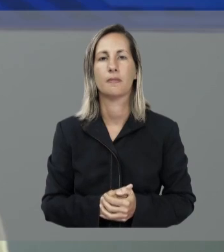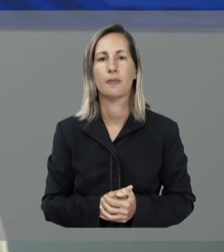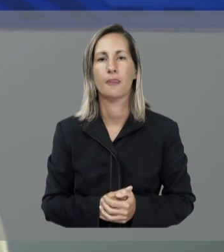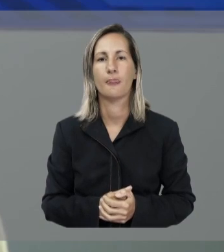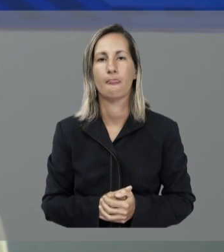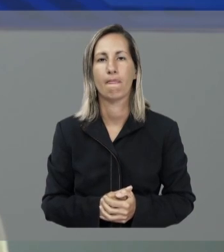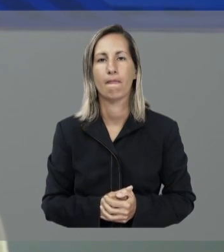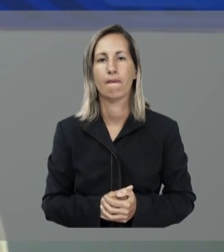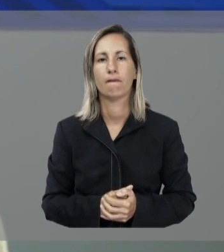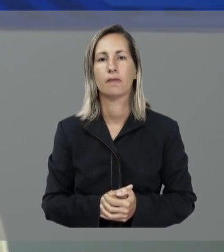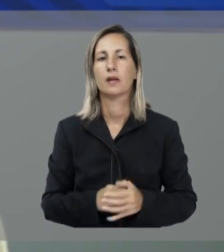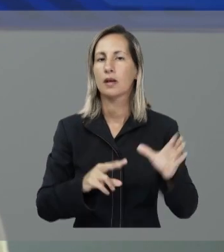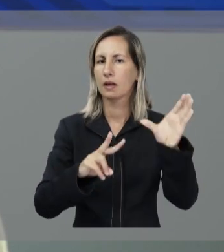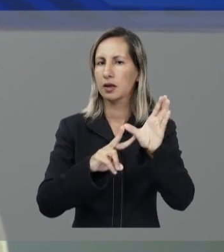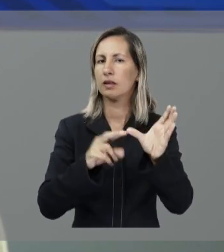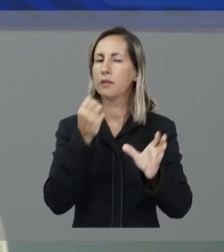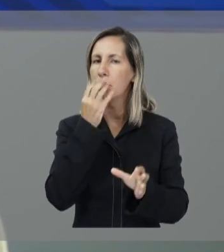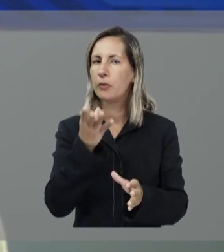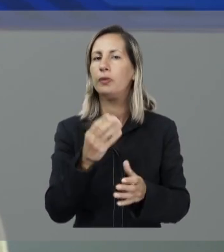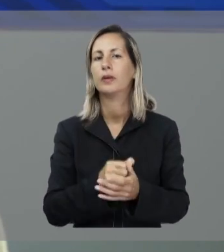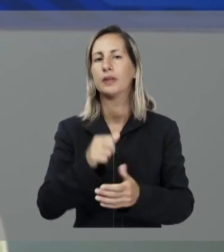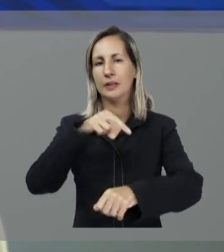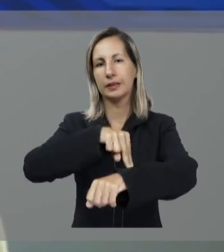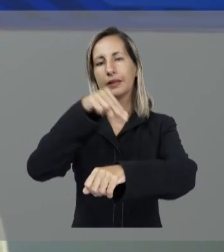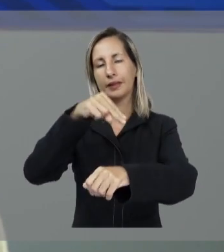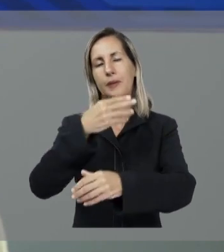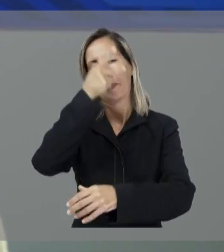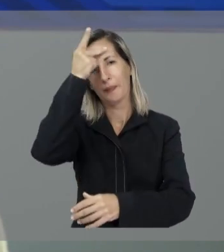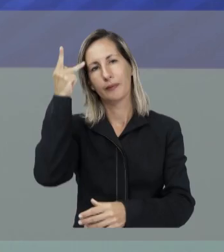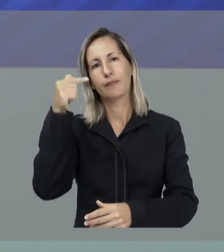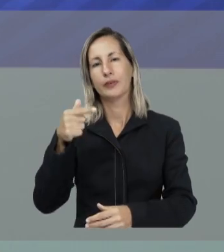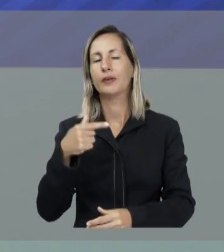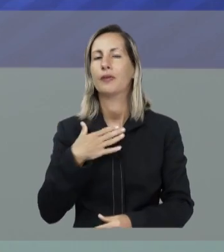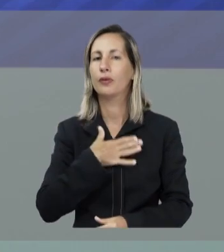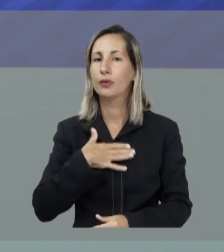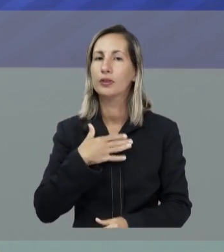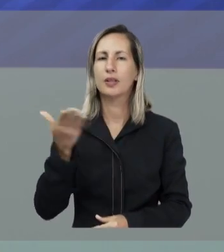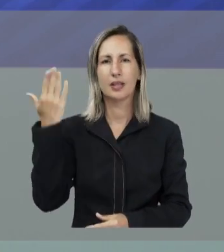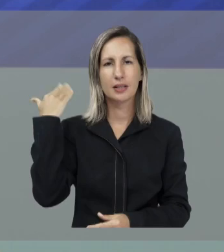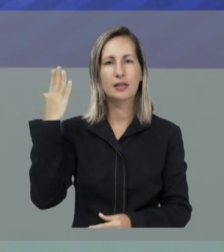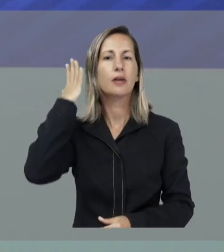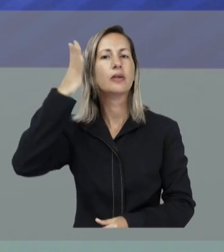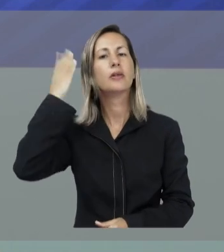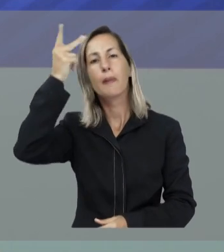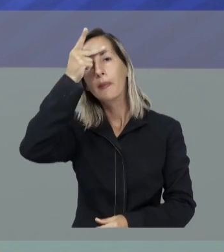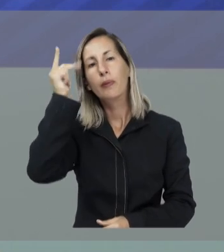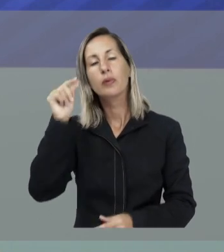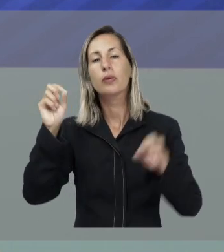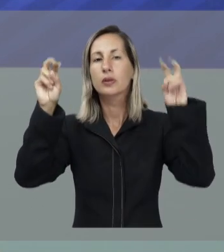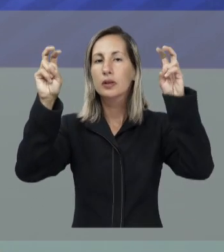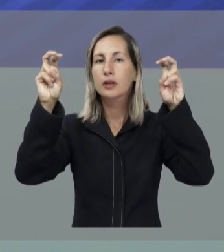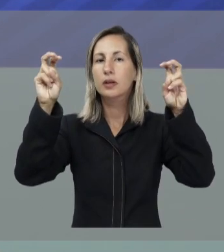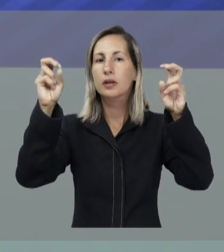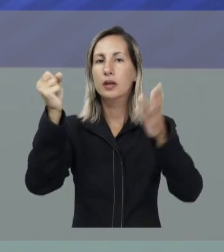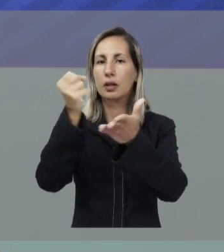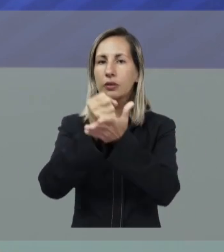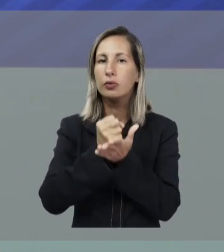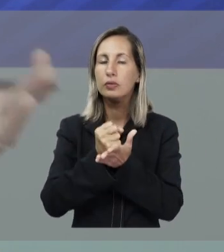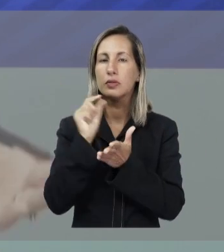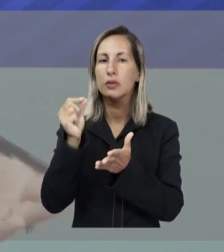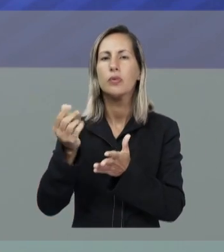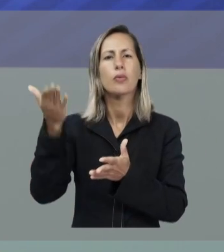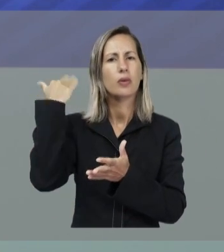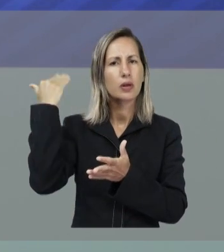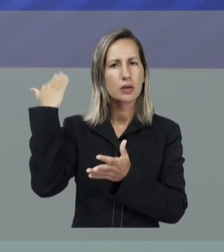E aí eu acho que é uma casadia muito boa de Nina e o povo. Vereadora, e recentemente foi realizada uma audiência pública com o tema adoção, e um ano